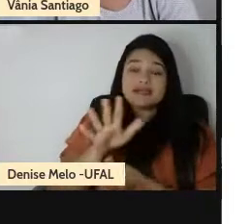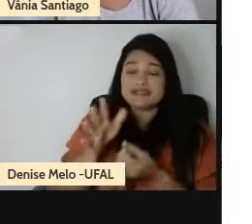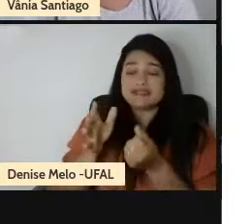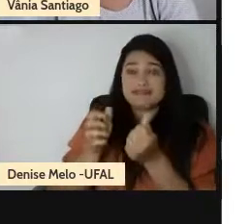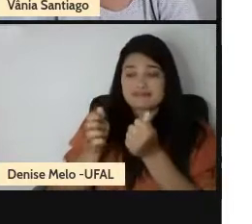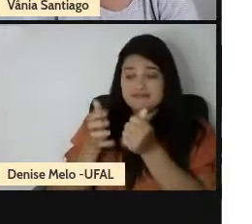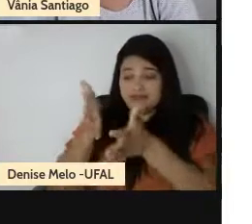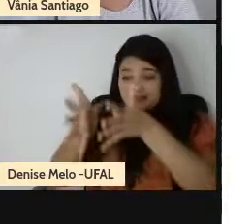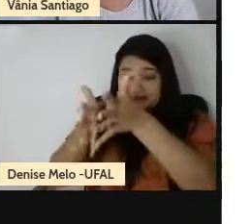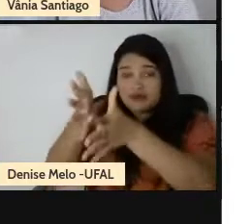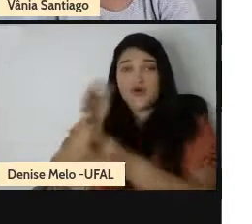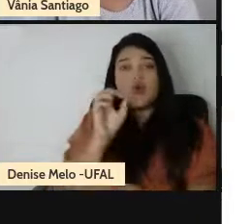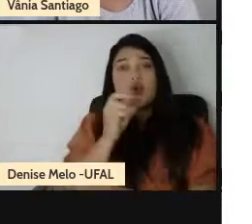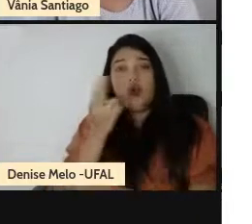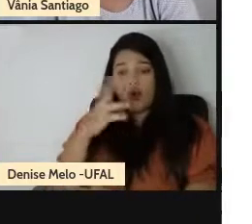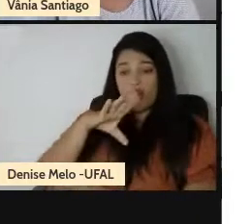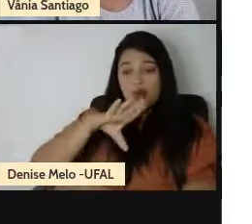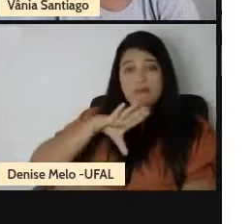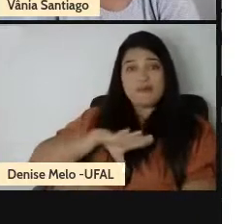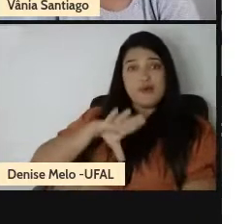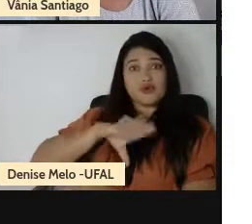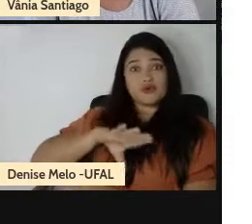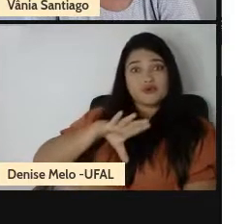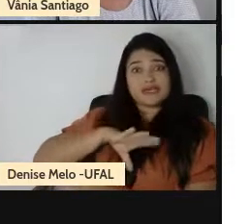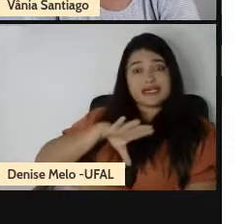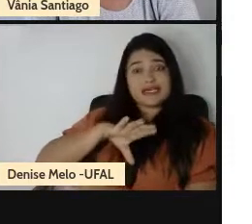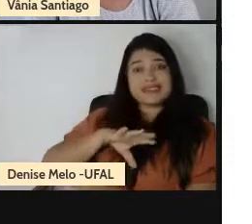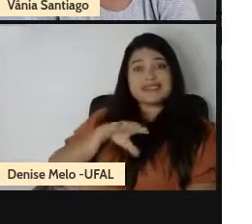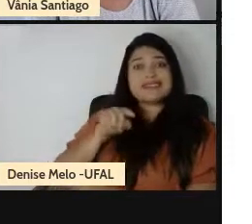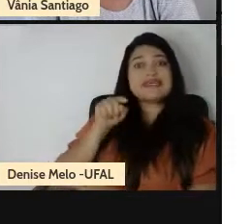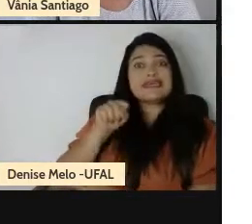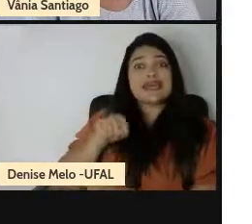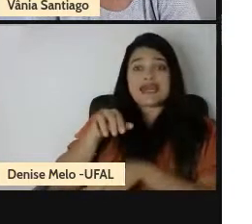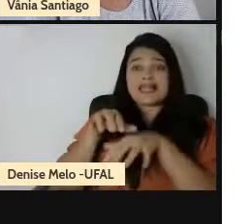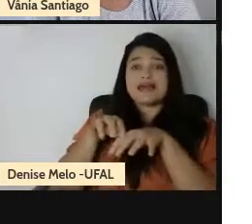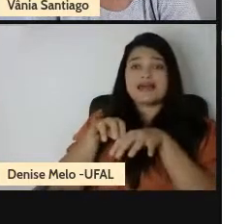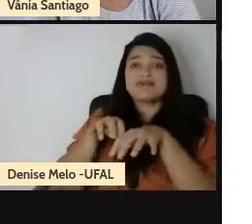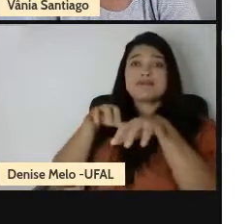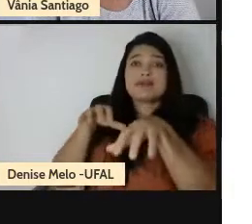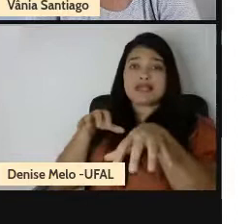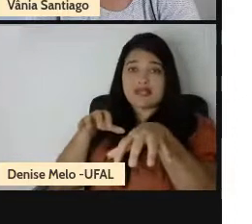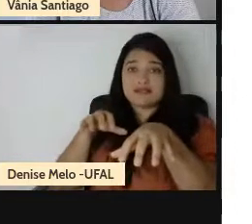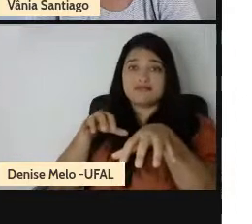ou em português, ela é apartada do momento enunciativo.